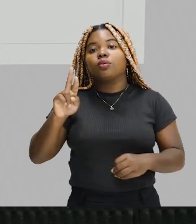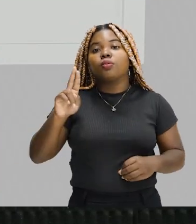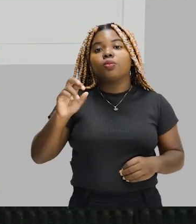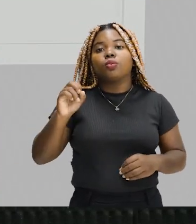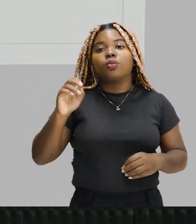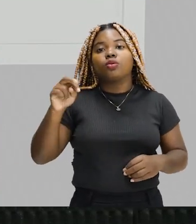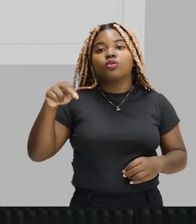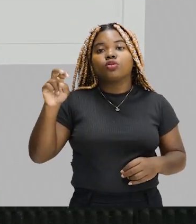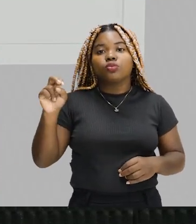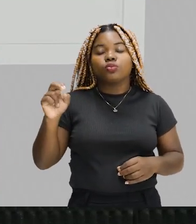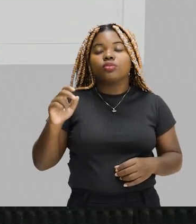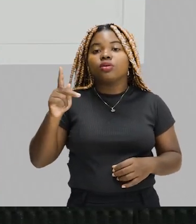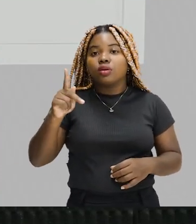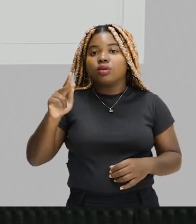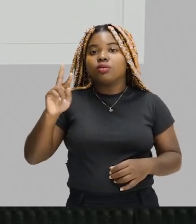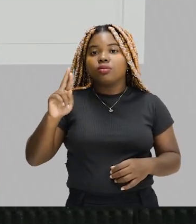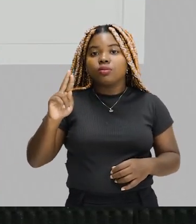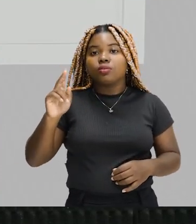O próton,